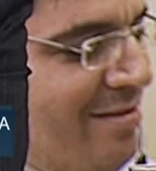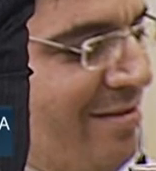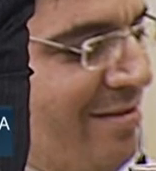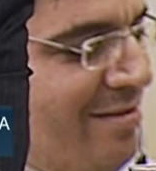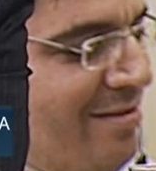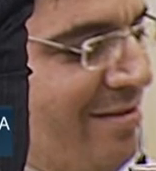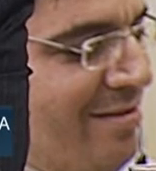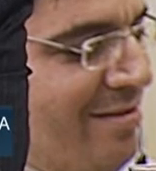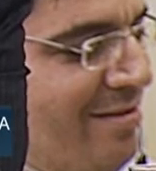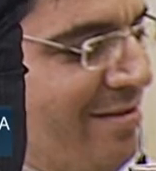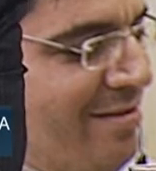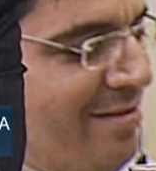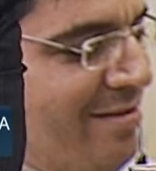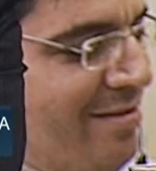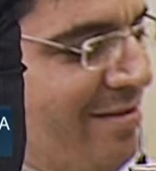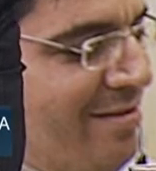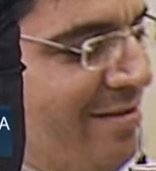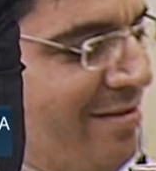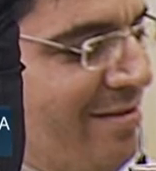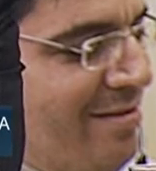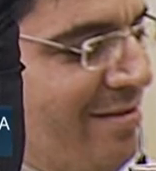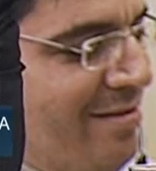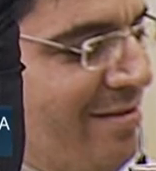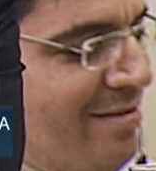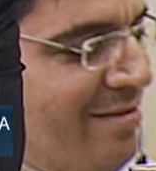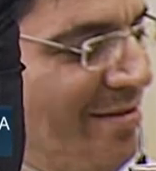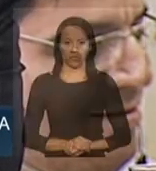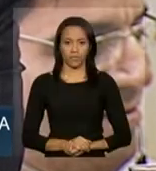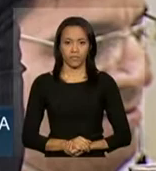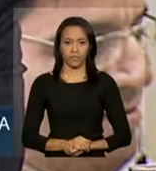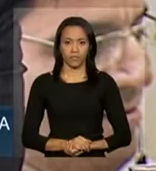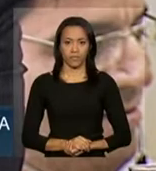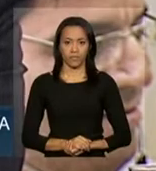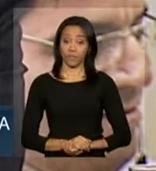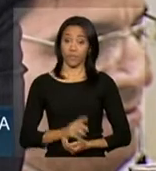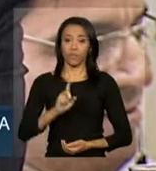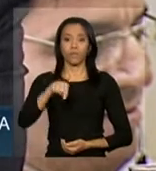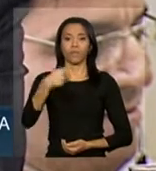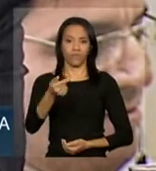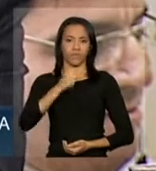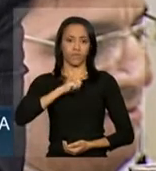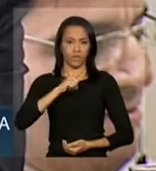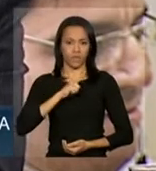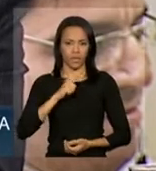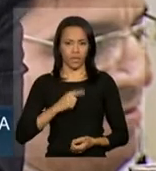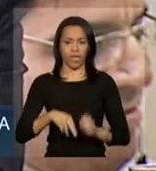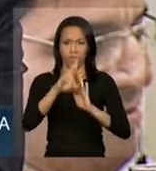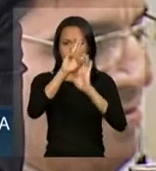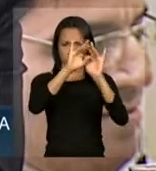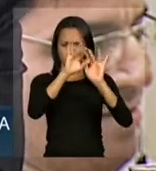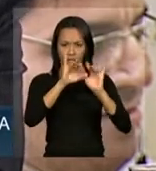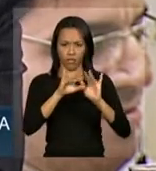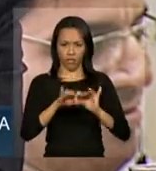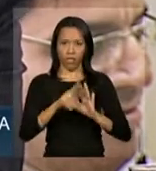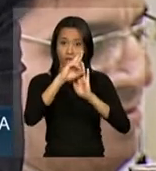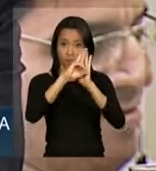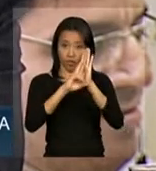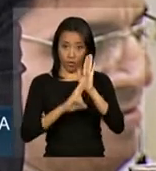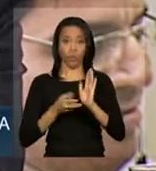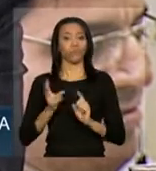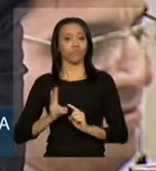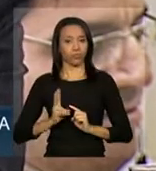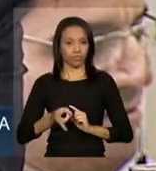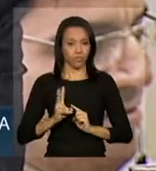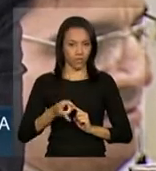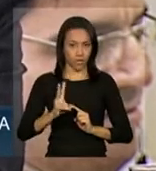supervisão pelas pelas instituições supervisoras aí tem relatórios eh permanentes